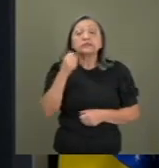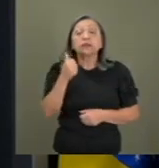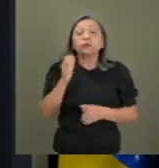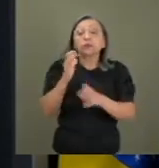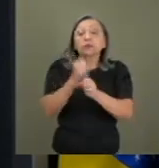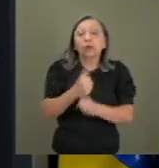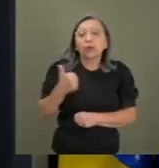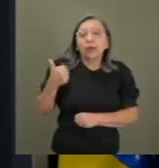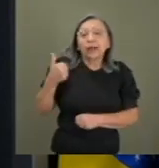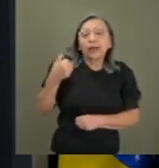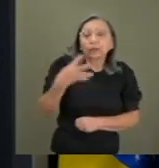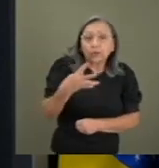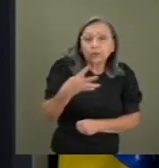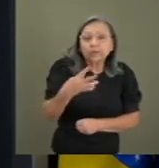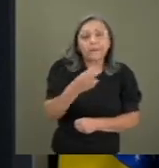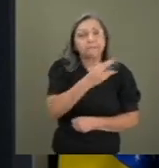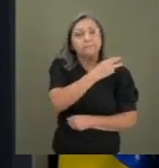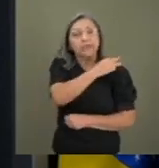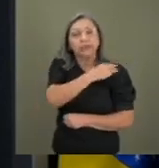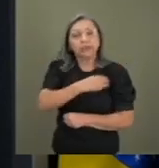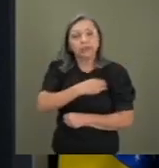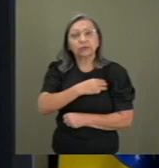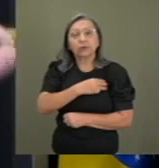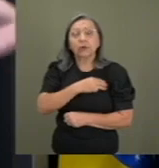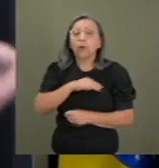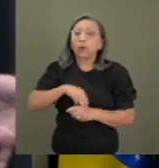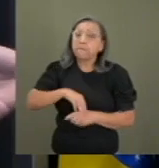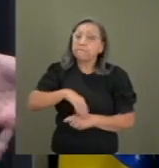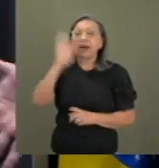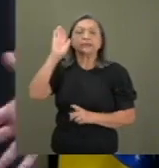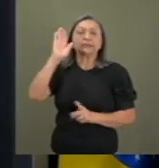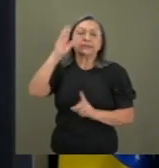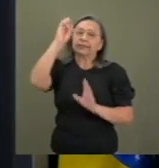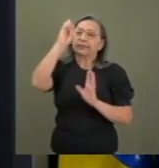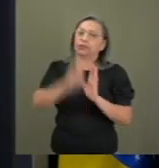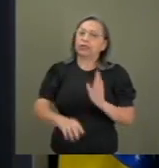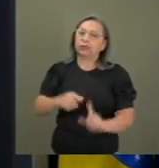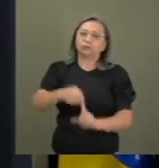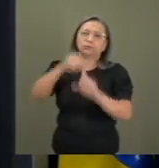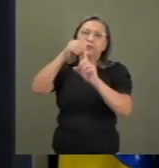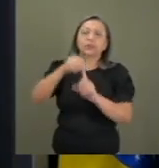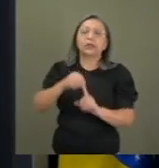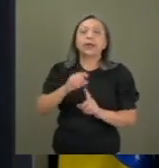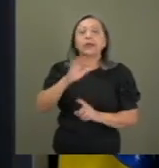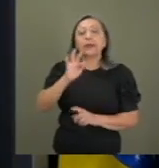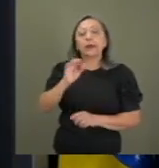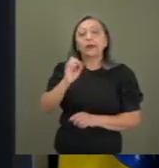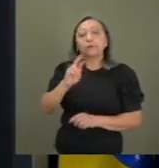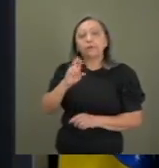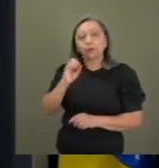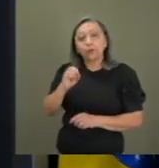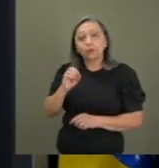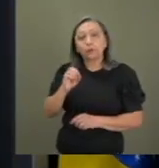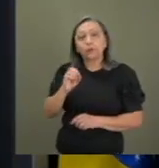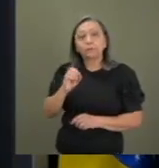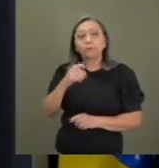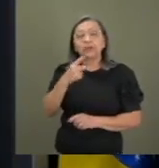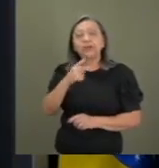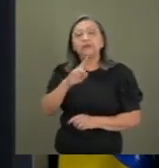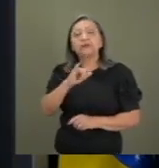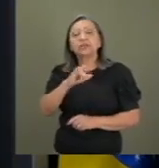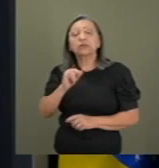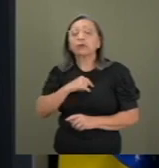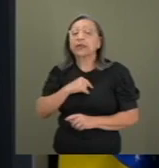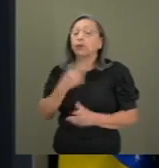14 ministros com mais foro privilegiado, que é o foro privilegiado, é o